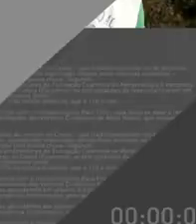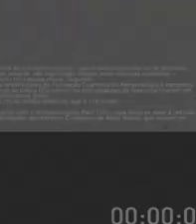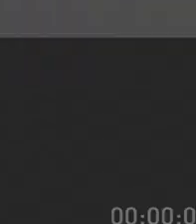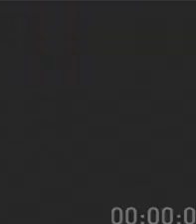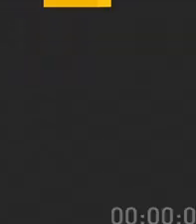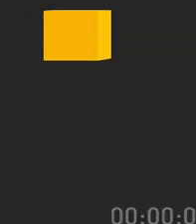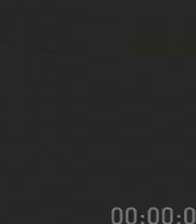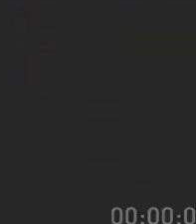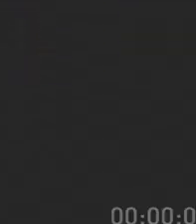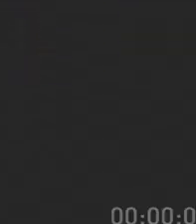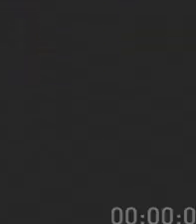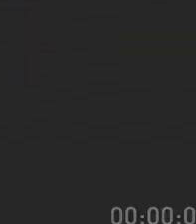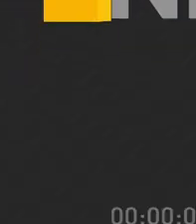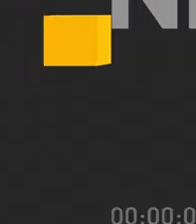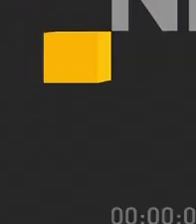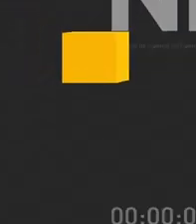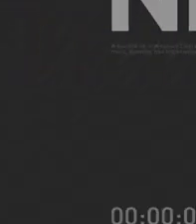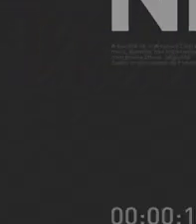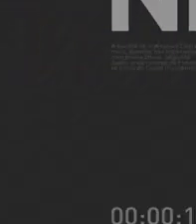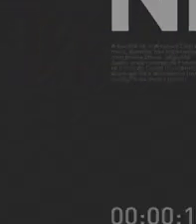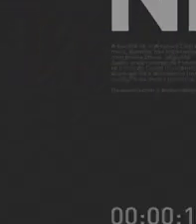aqui i